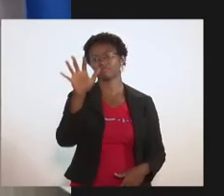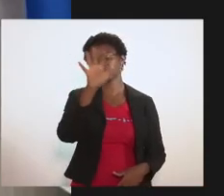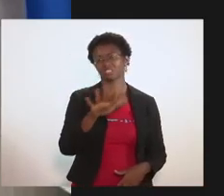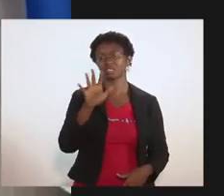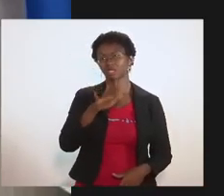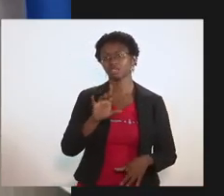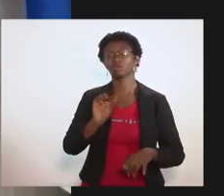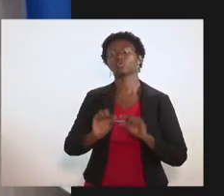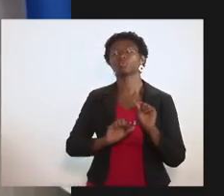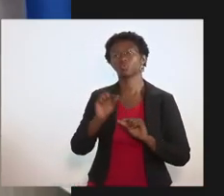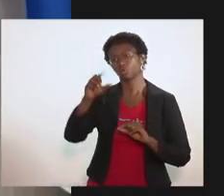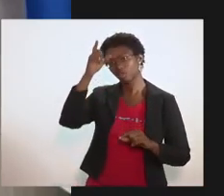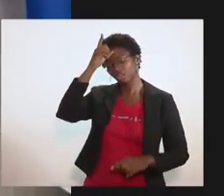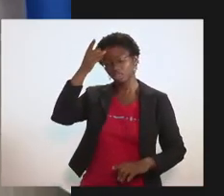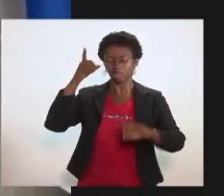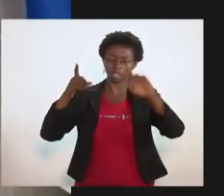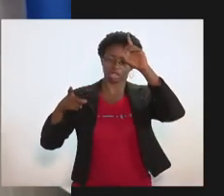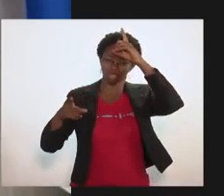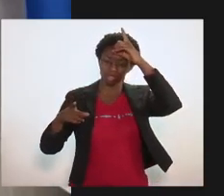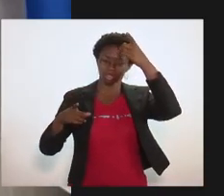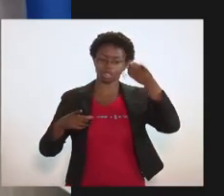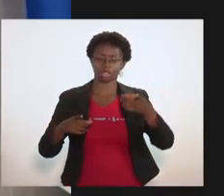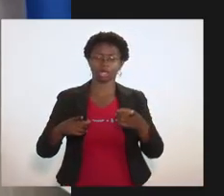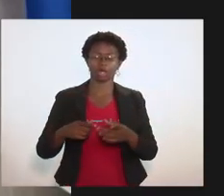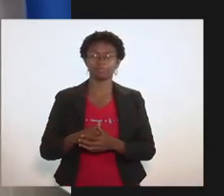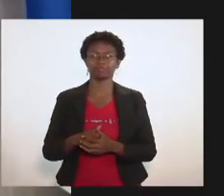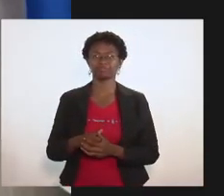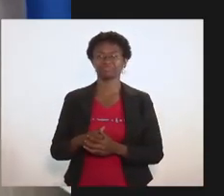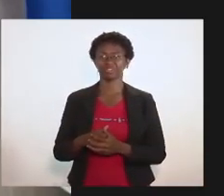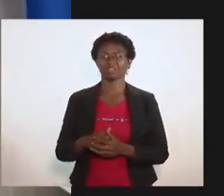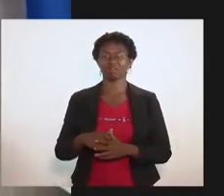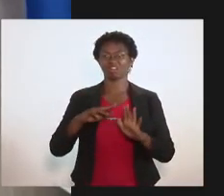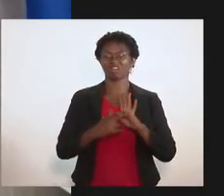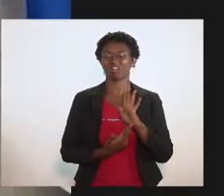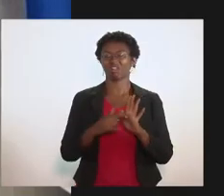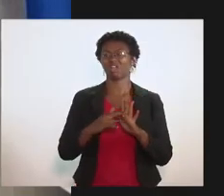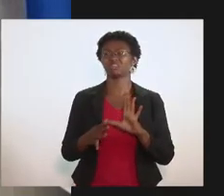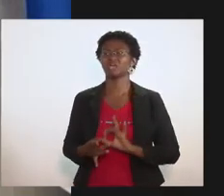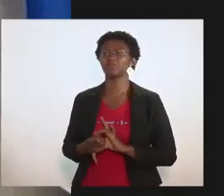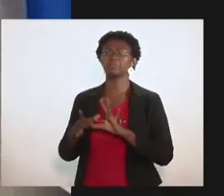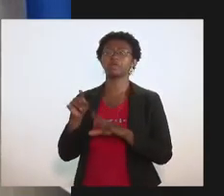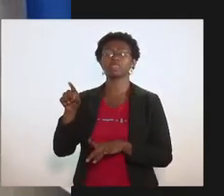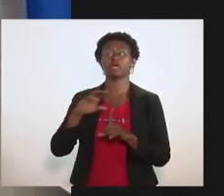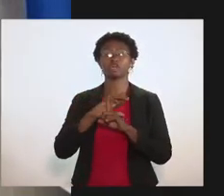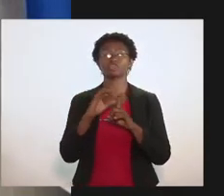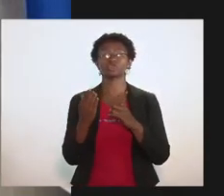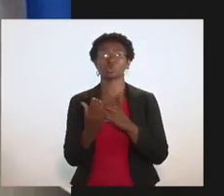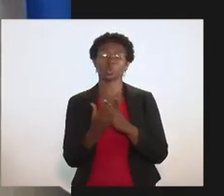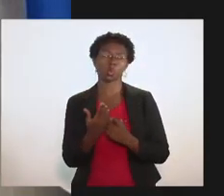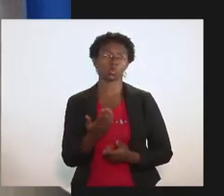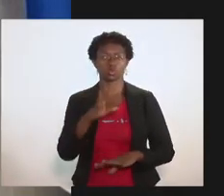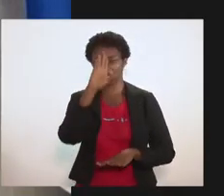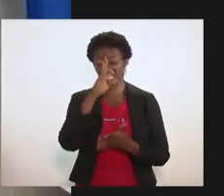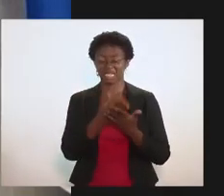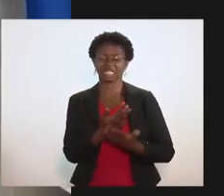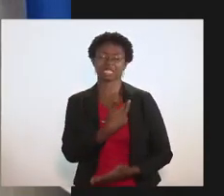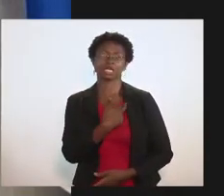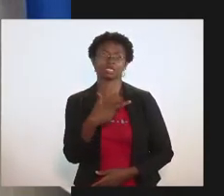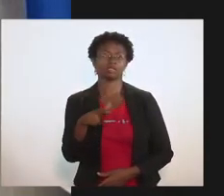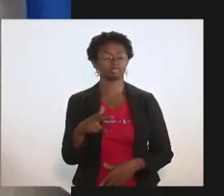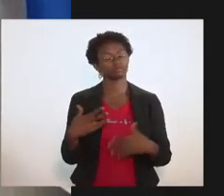da emenda modificativa número 1, que a gente acabe conflitando com uma norma hierarquizada maior, que é uma norma federal, de